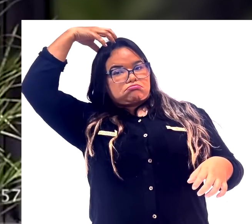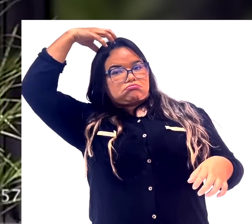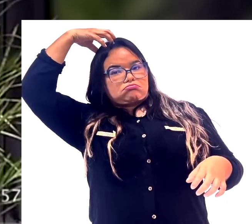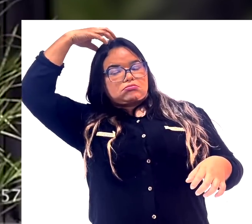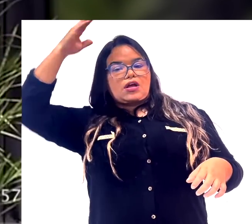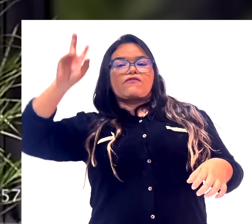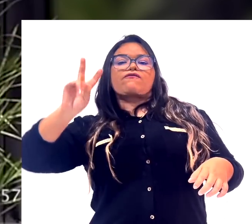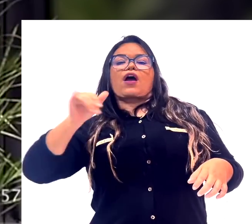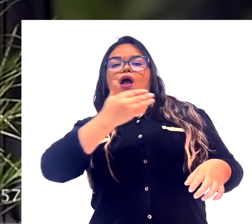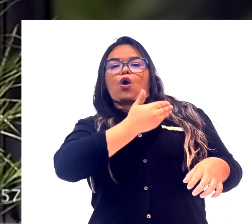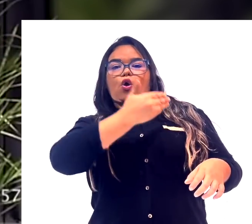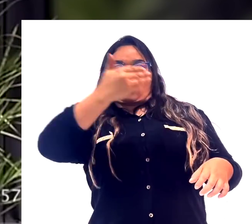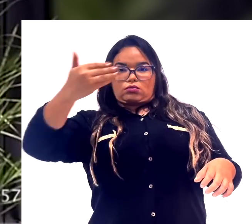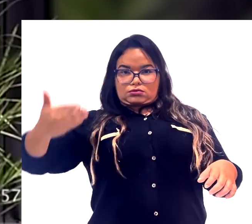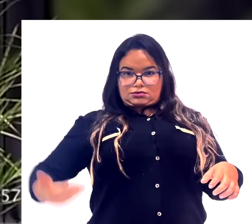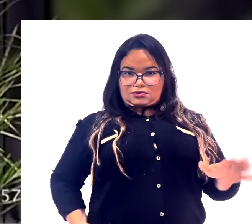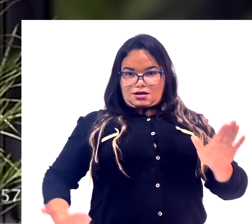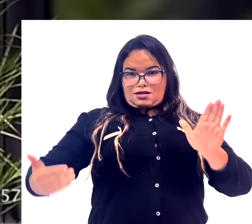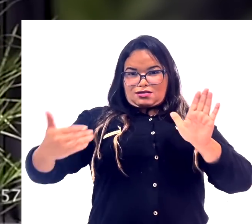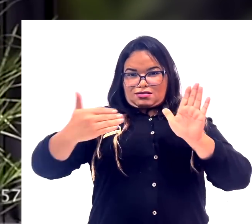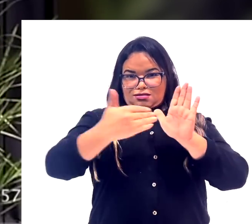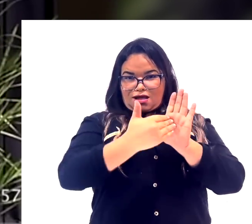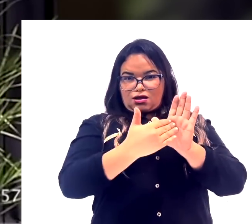Até que venha o ancião de dias.